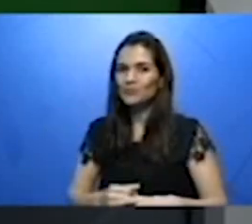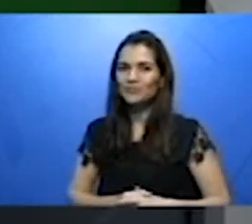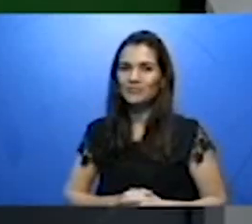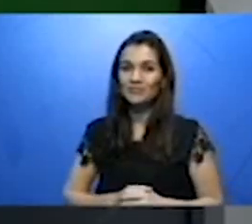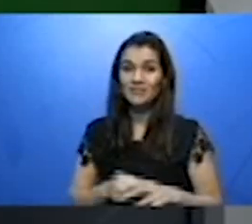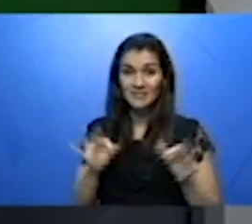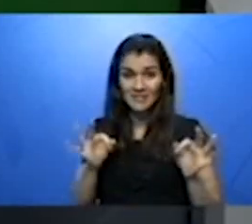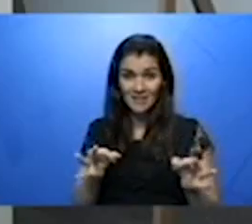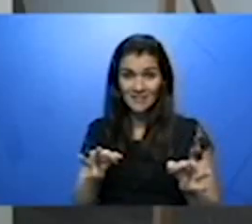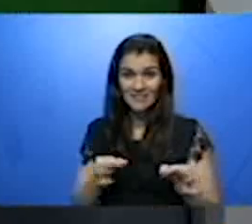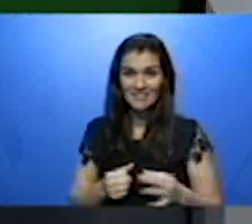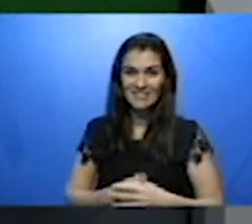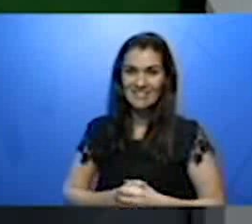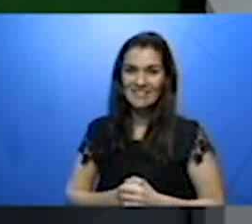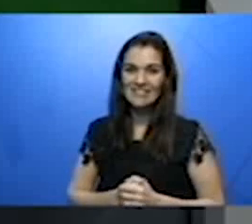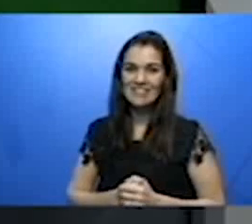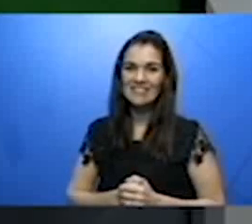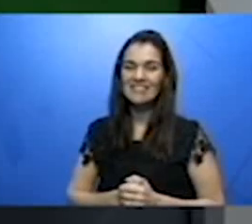certinho